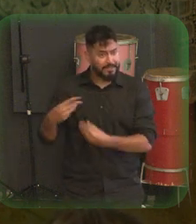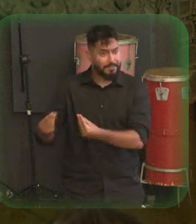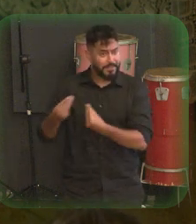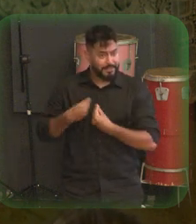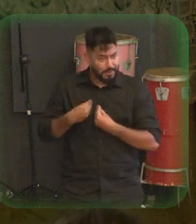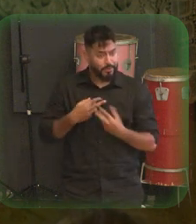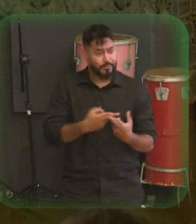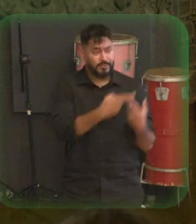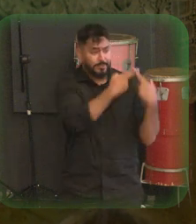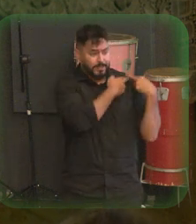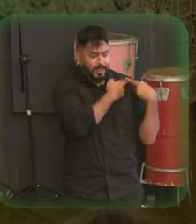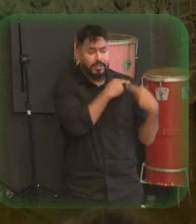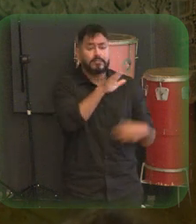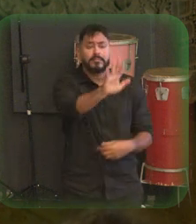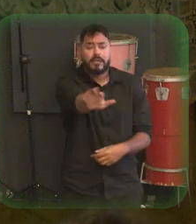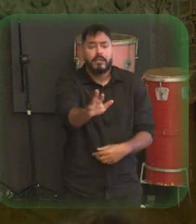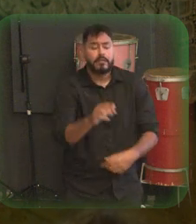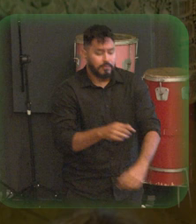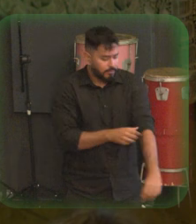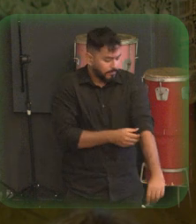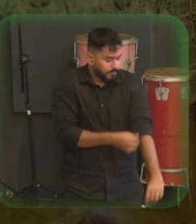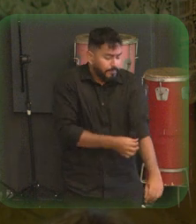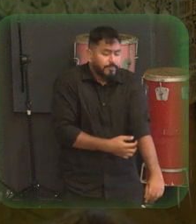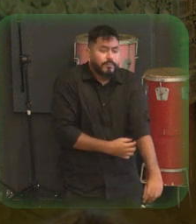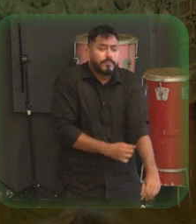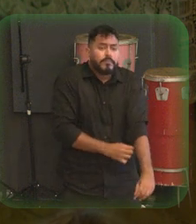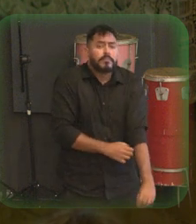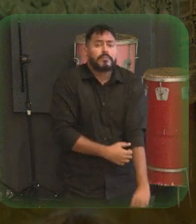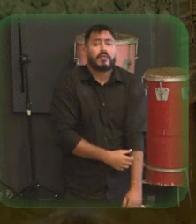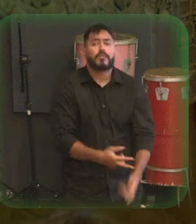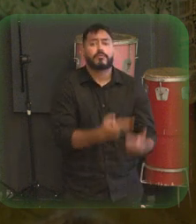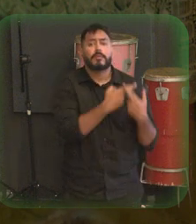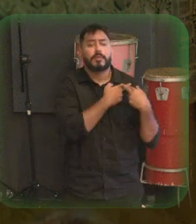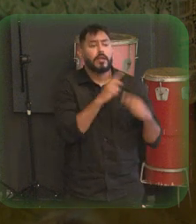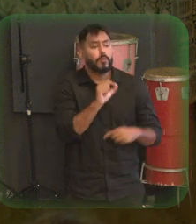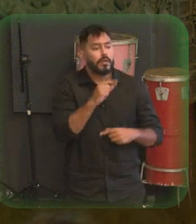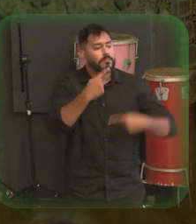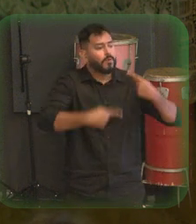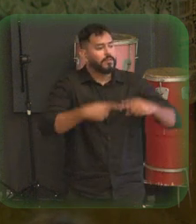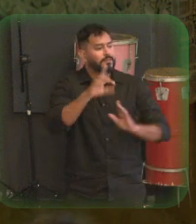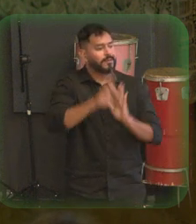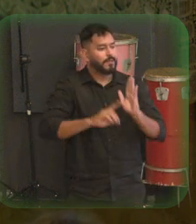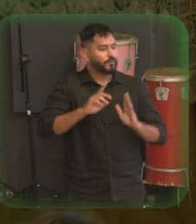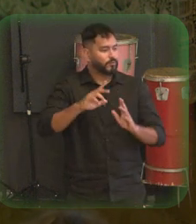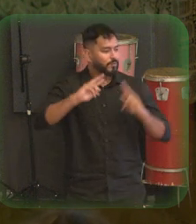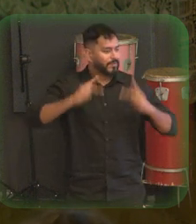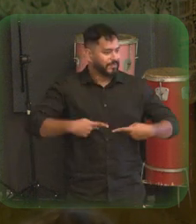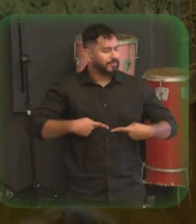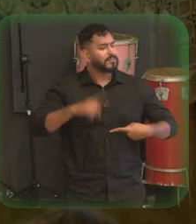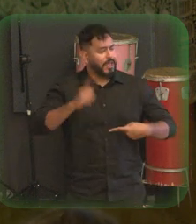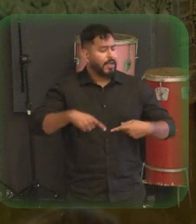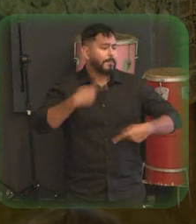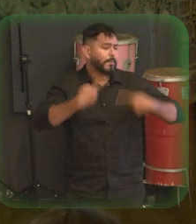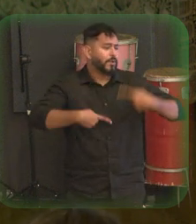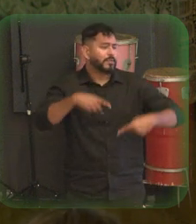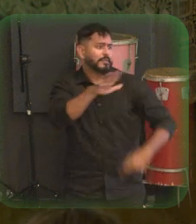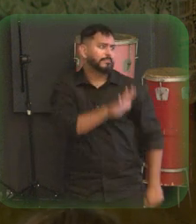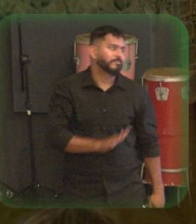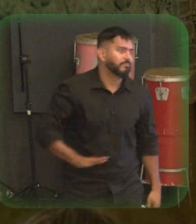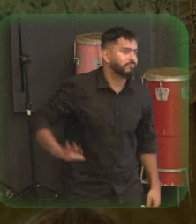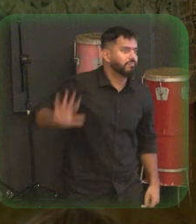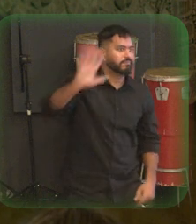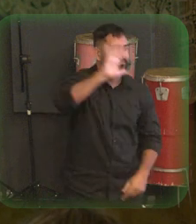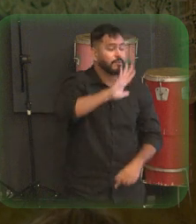desse mandato é o seguinte, é tornar a política de direitos humanos uma política nacional, o que significa que eu